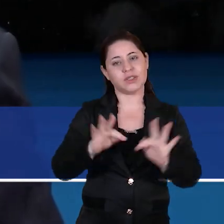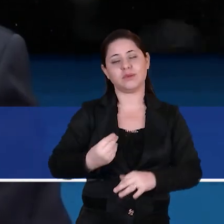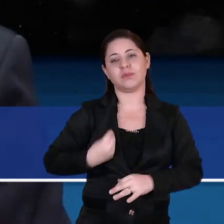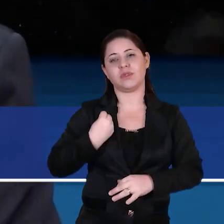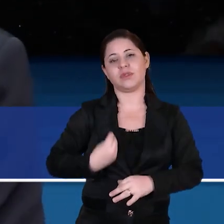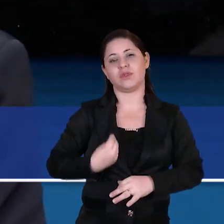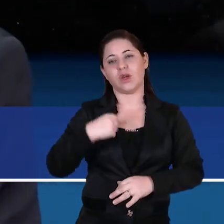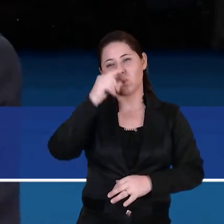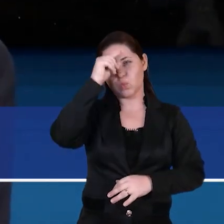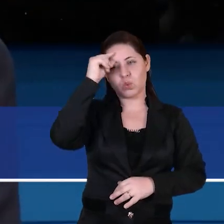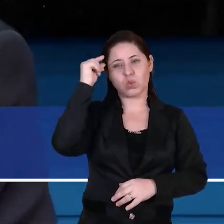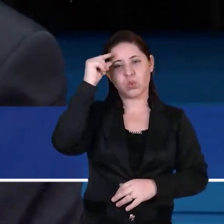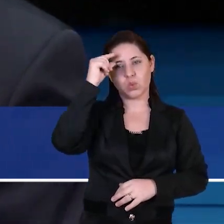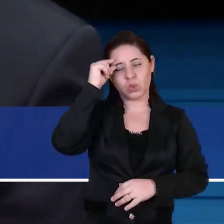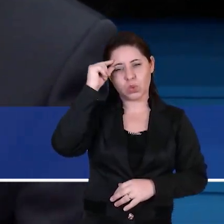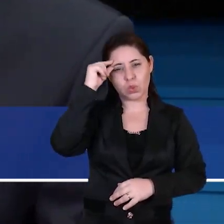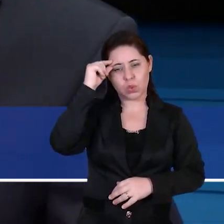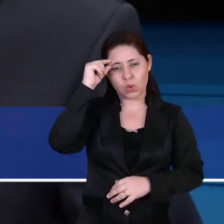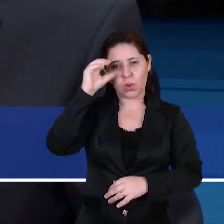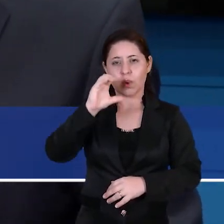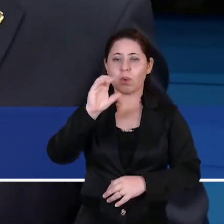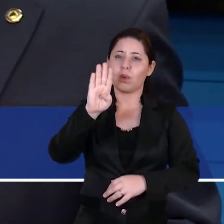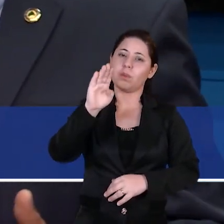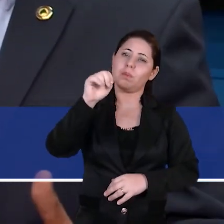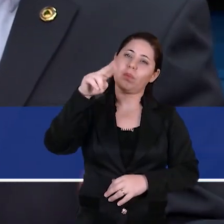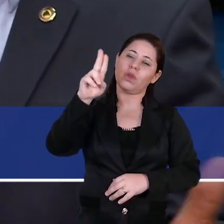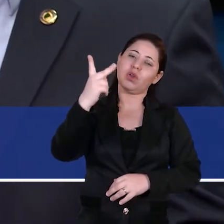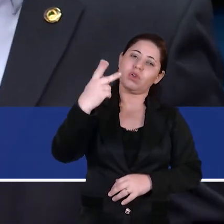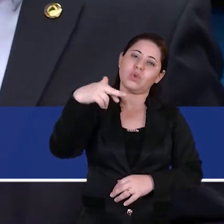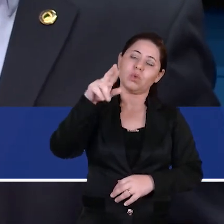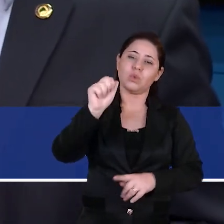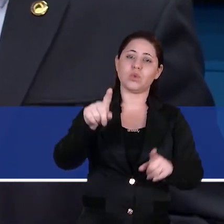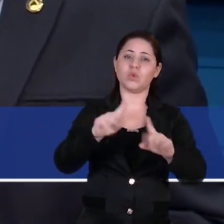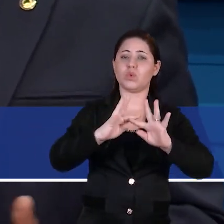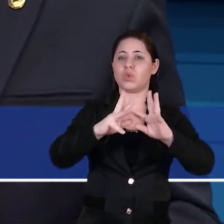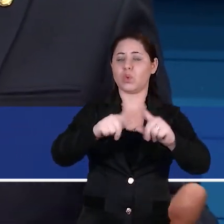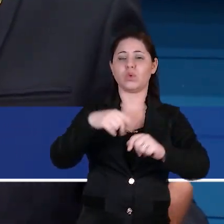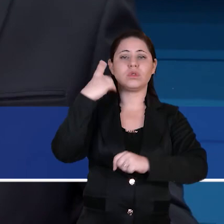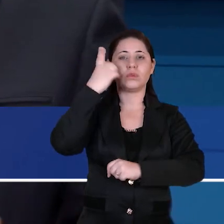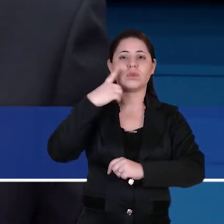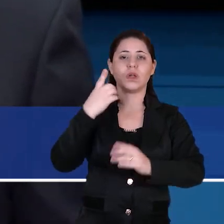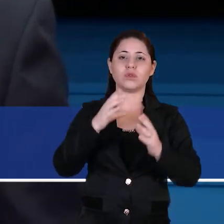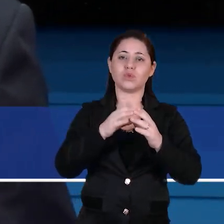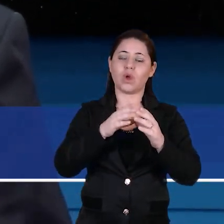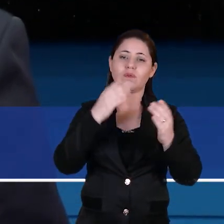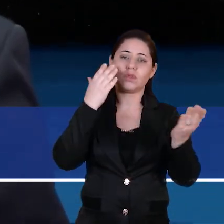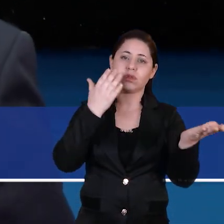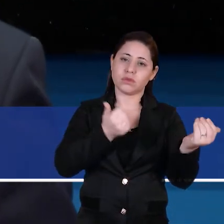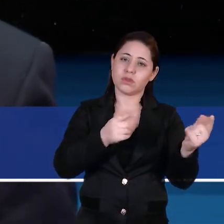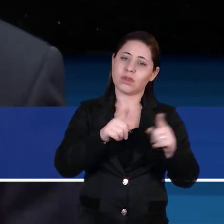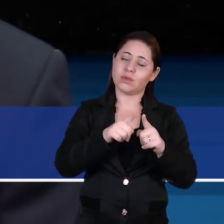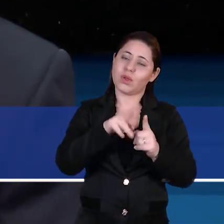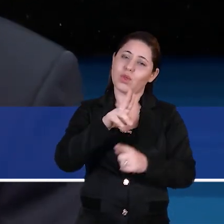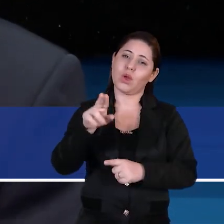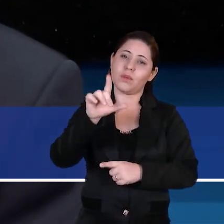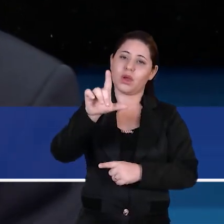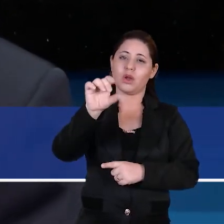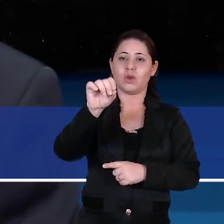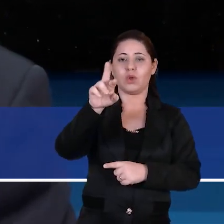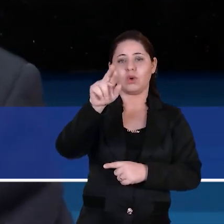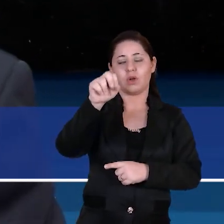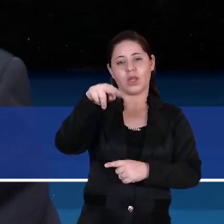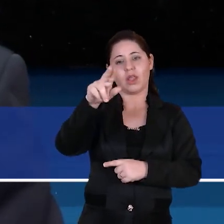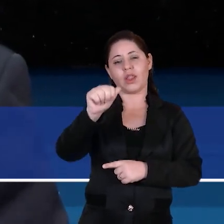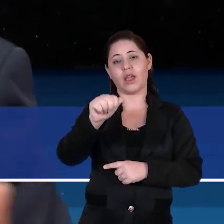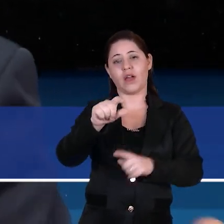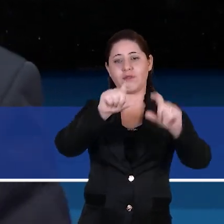muito feliz de estar aqui junto com o Herculano, com o Benhur, com todos os parlamentares Kids e de forma especial aqui em nome da minha filha